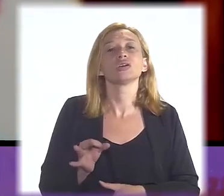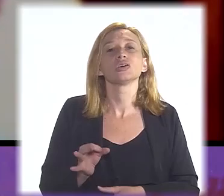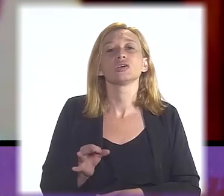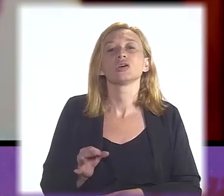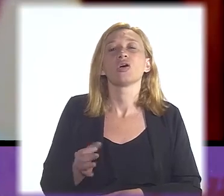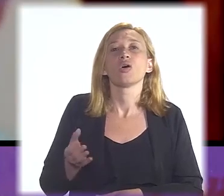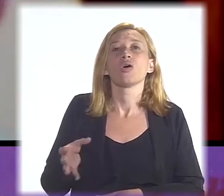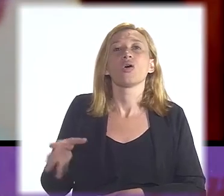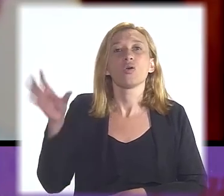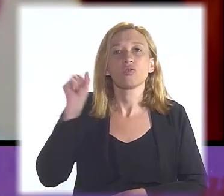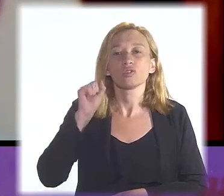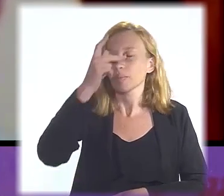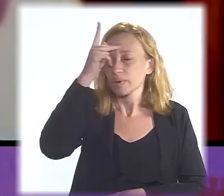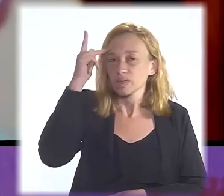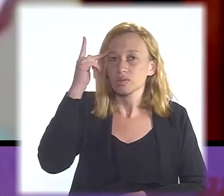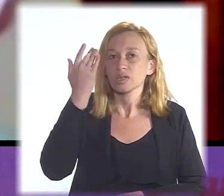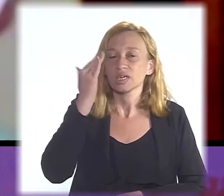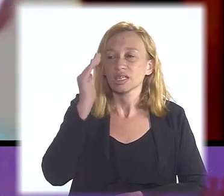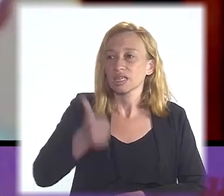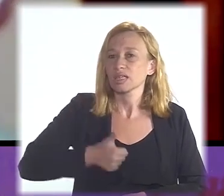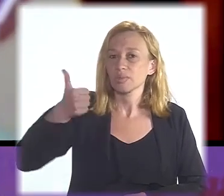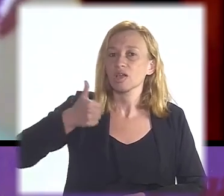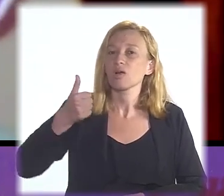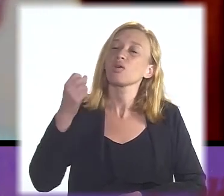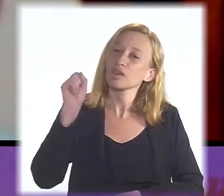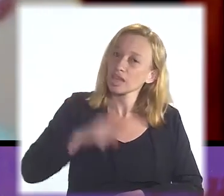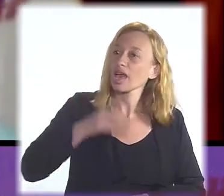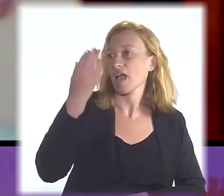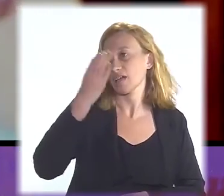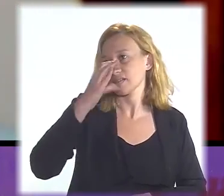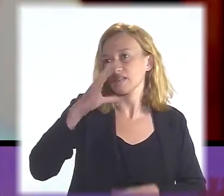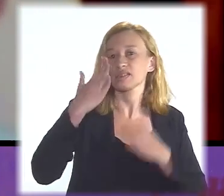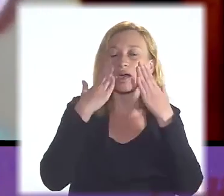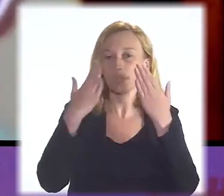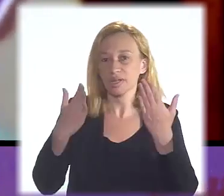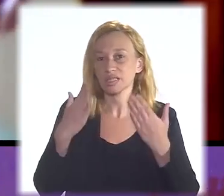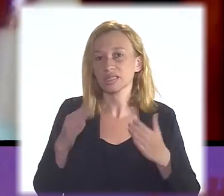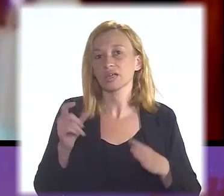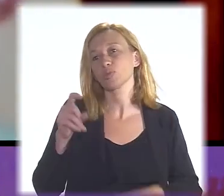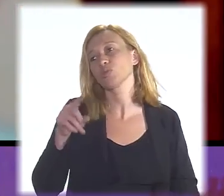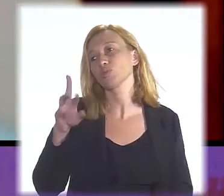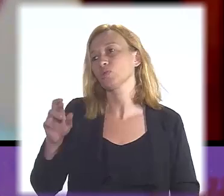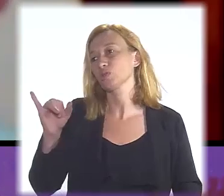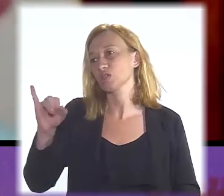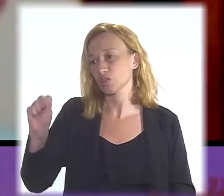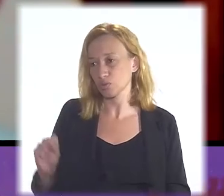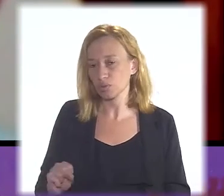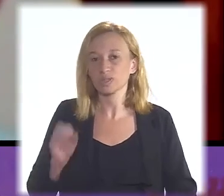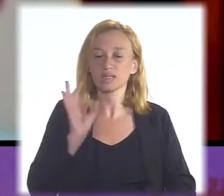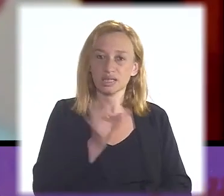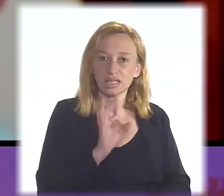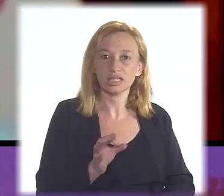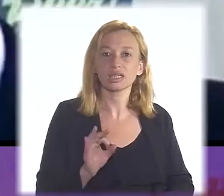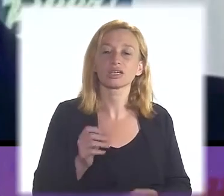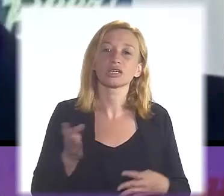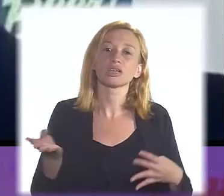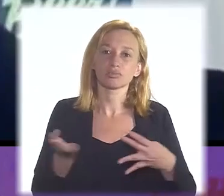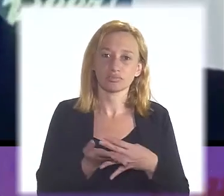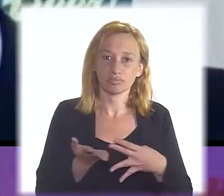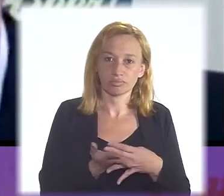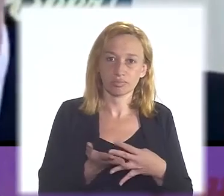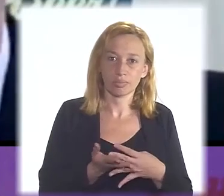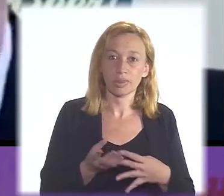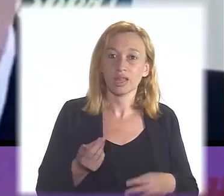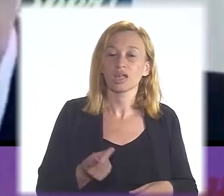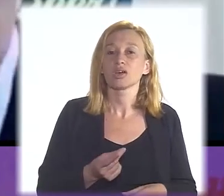da experiência. E qual é a voz da experiência nesse momento e sempre? A ciência, aqui bem representada pelo Dr. Silvio. Com certeza. Daqui a um pouquinho,